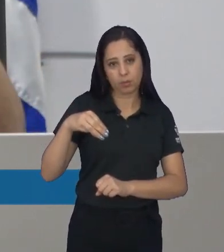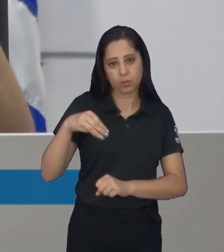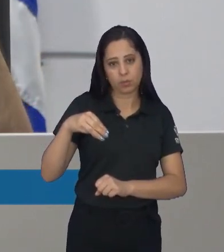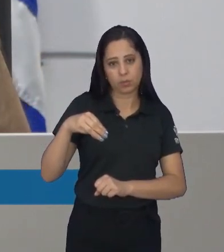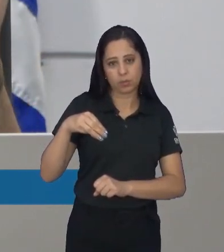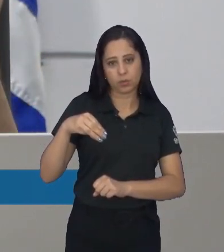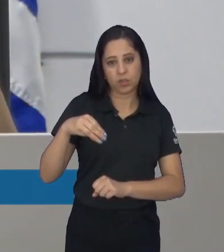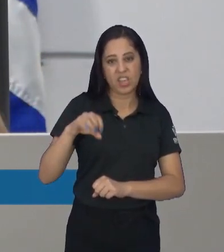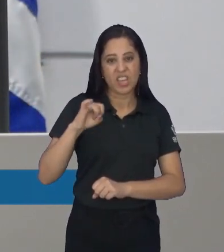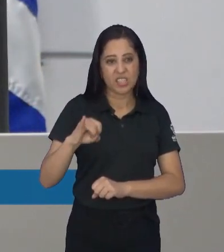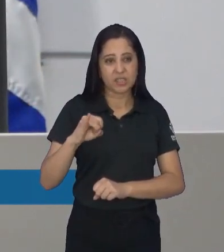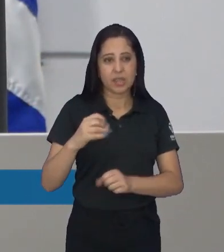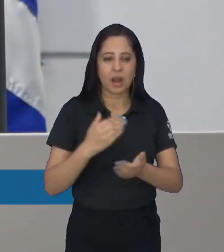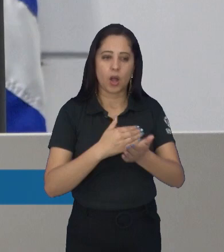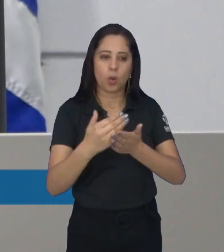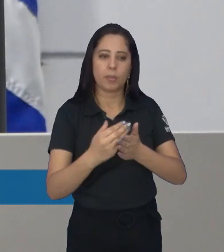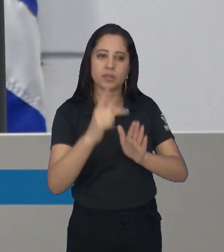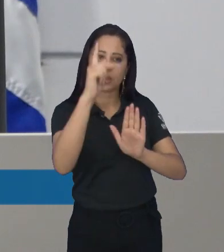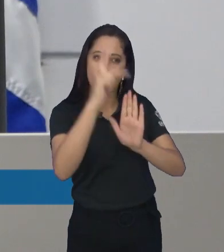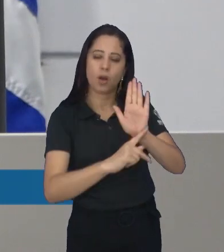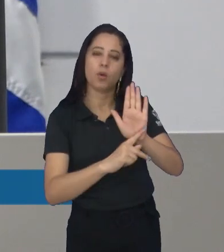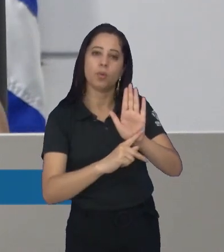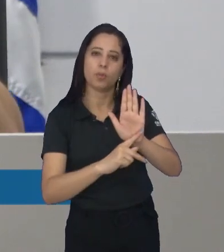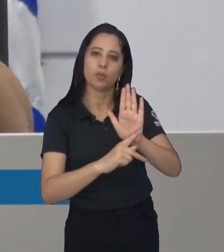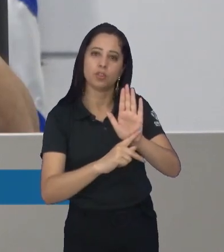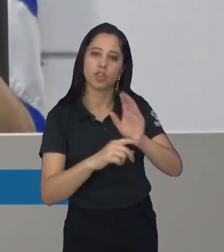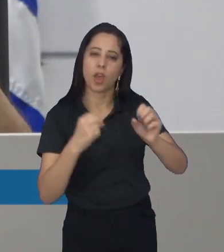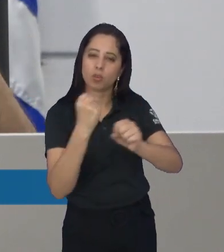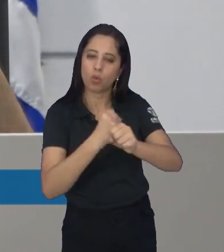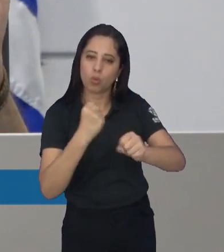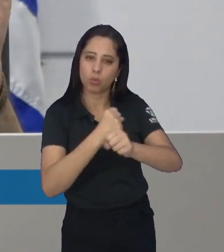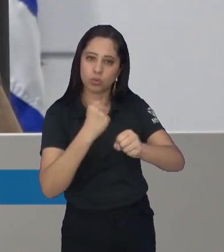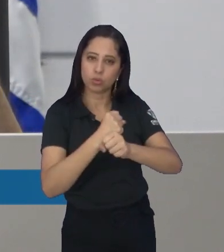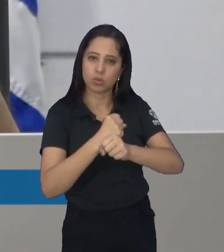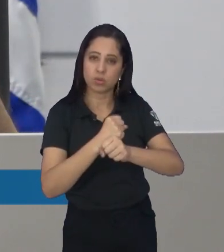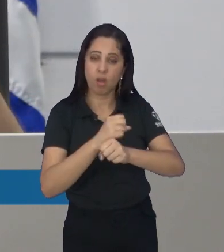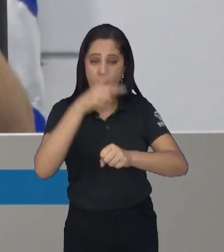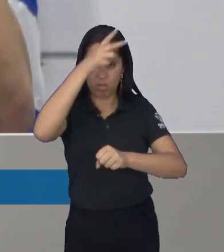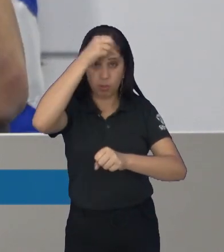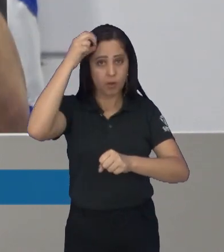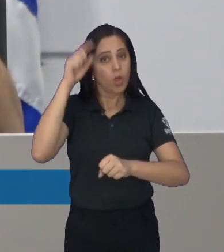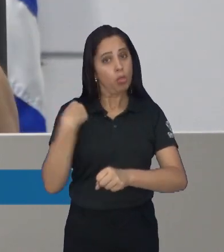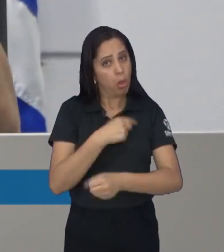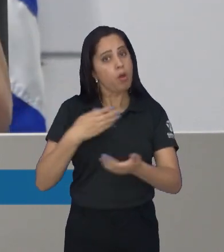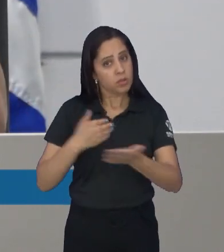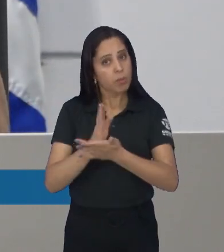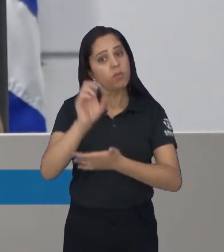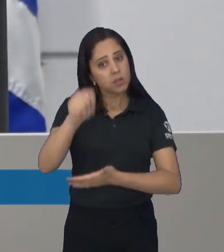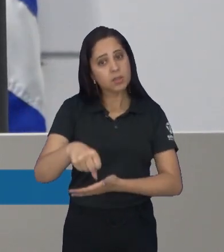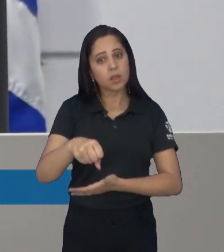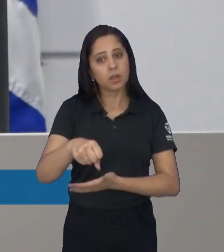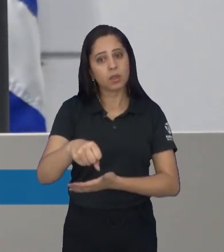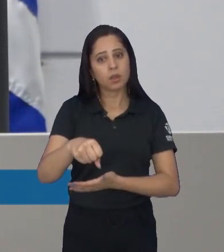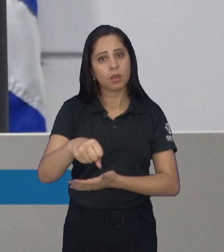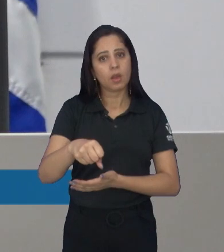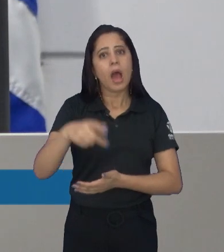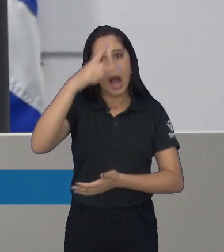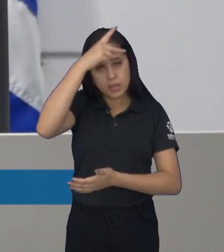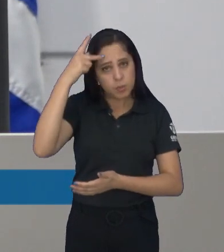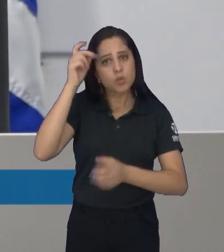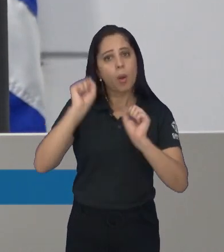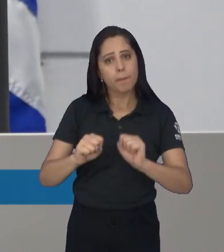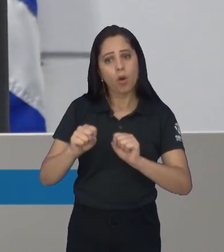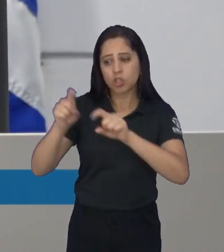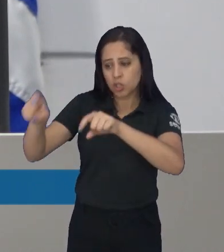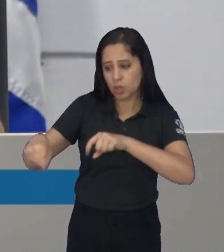e se ela entrar com um projeto de alvará de consolo na prefeitura nós aprovamos sim porque uma pessoa pode morar num sítio de